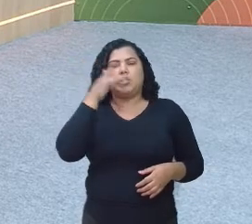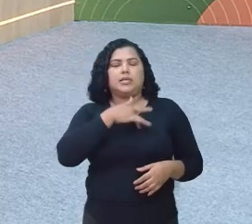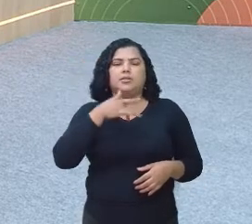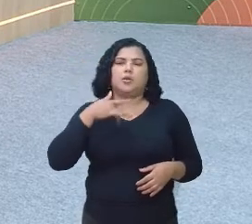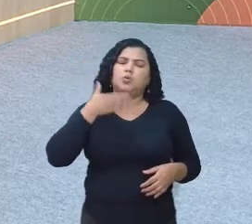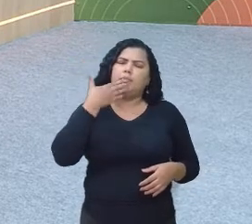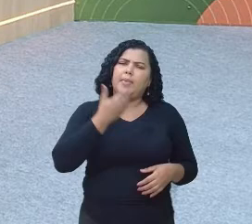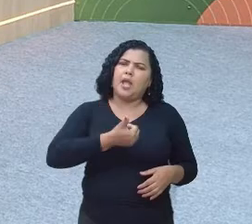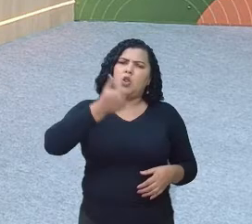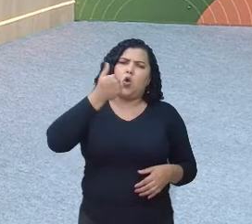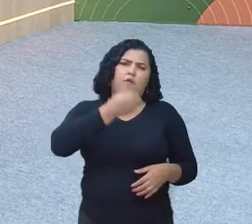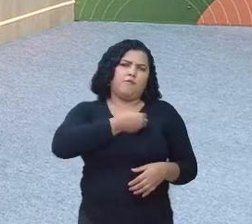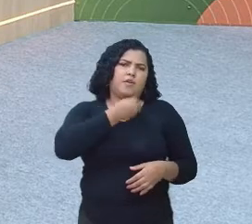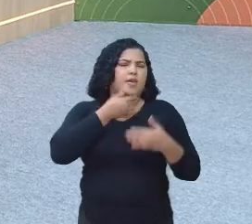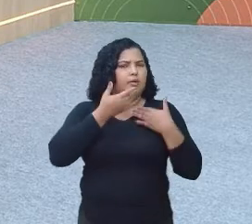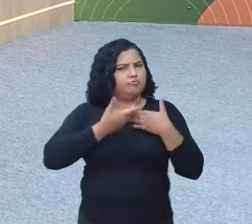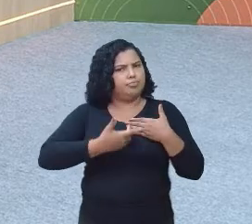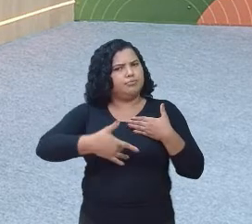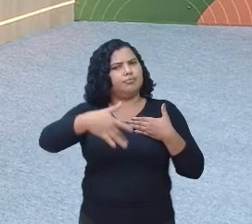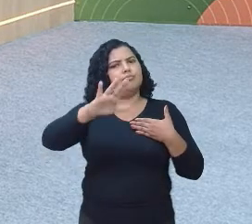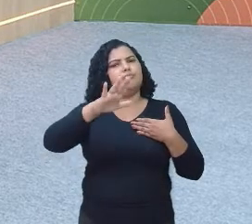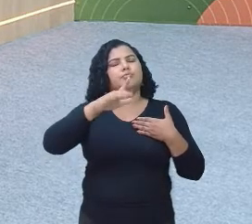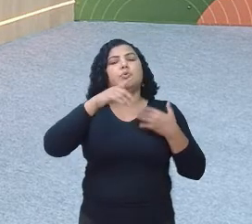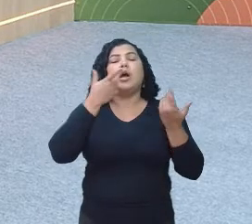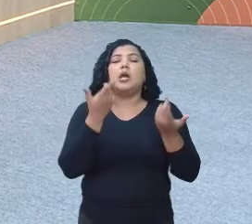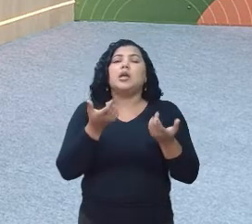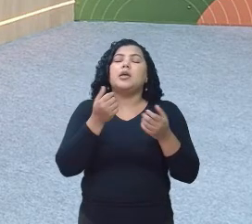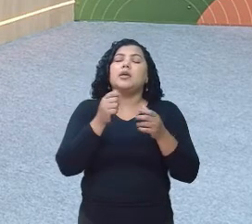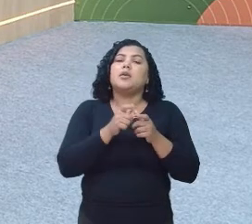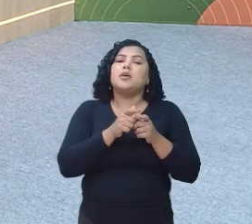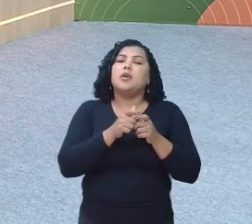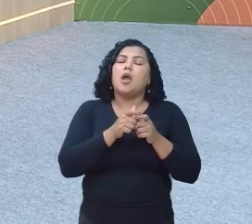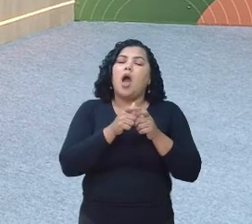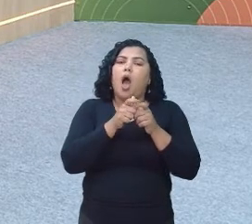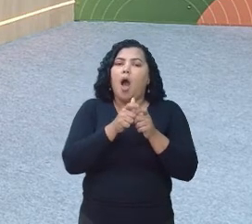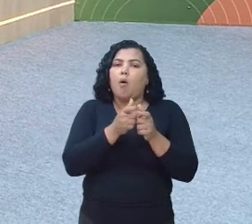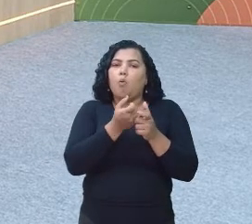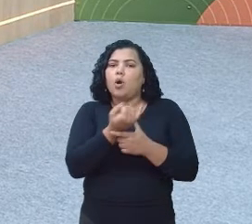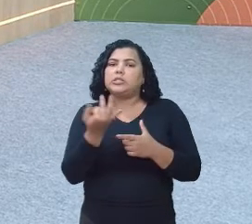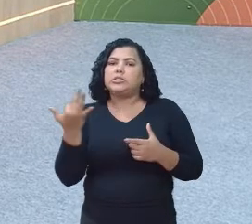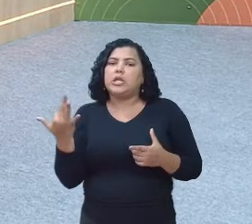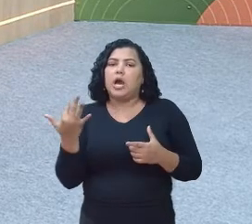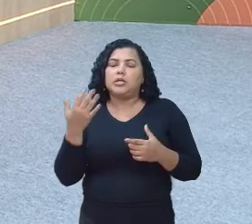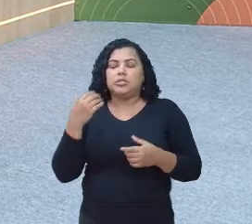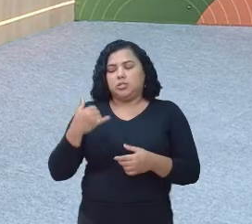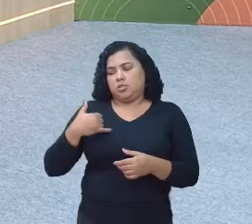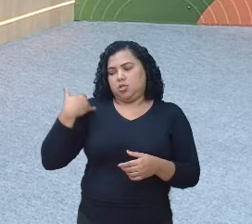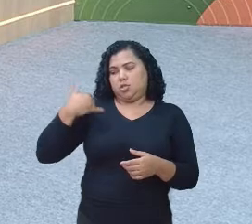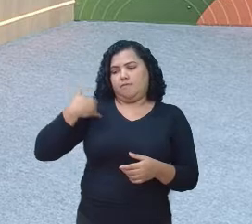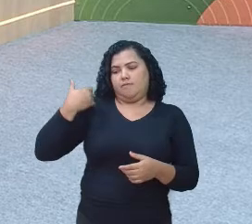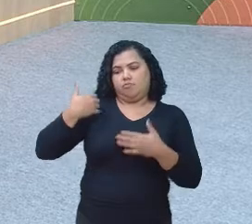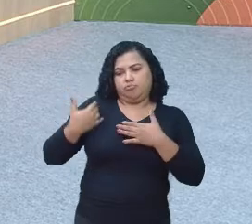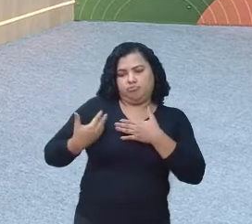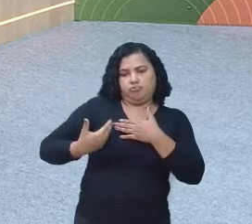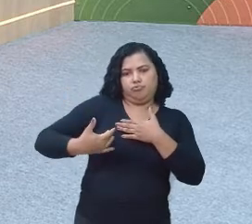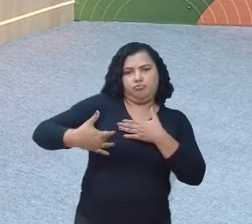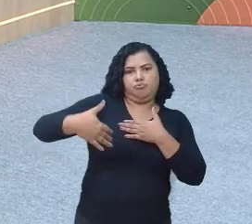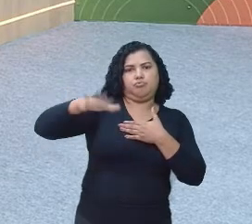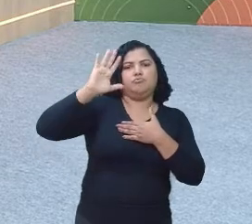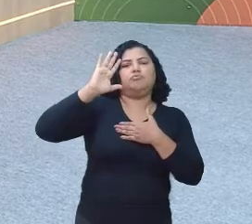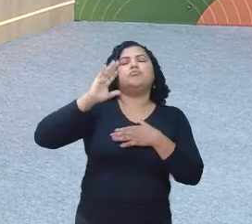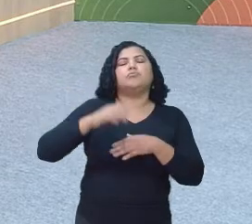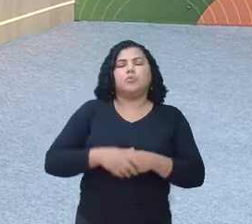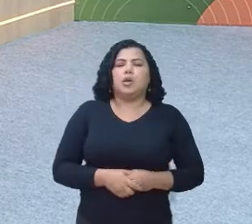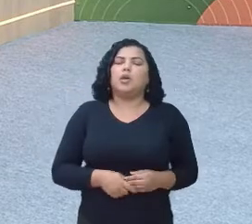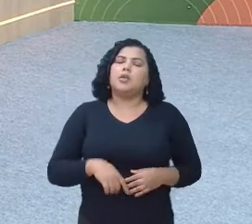viver por mais tempo e assim aumentar a quantidade de anos em que as pessoas vivem, etc. Então, é